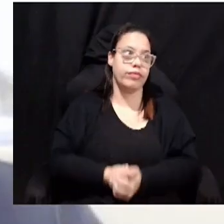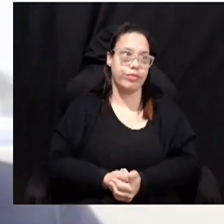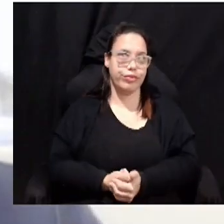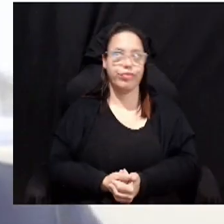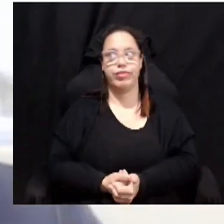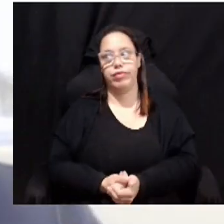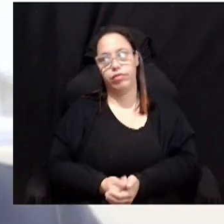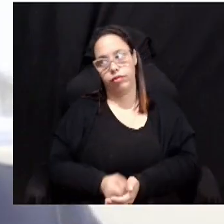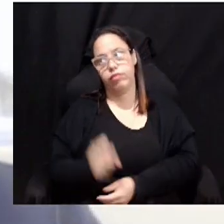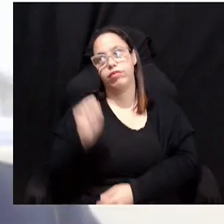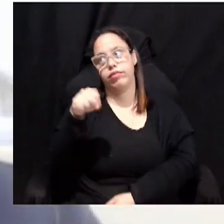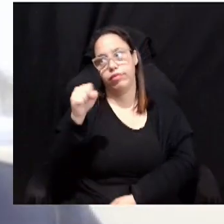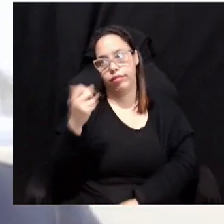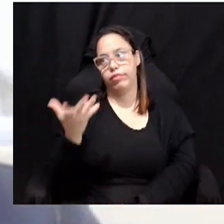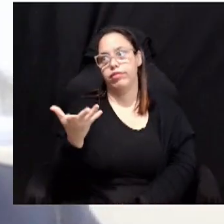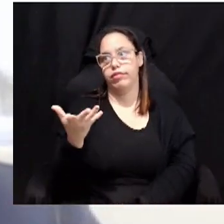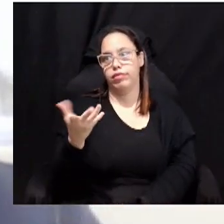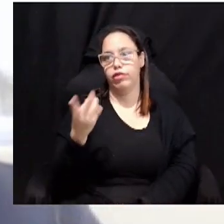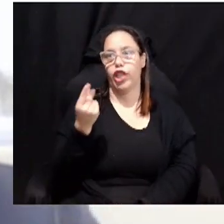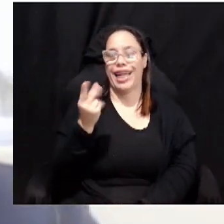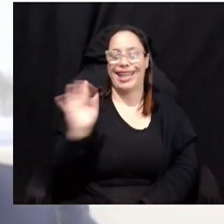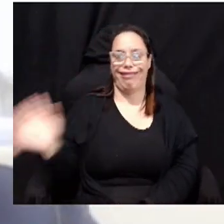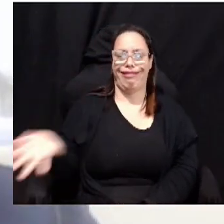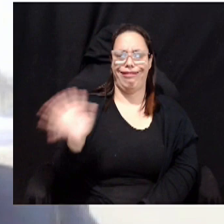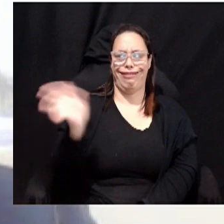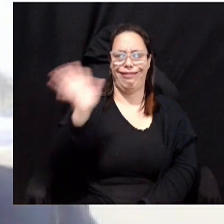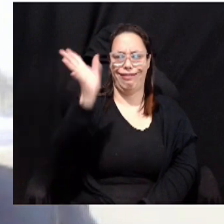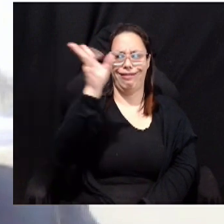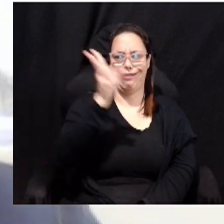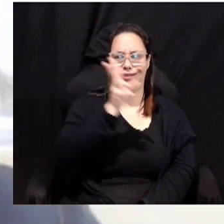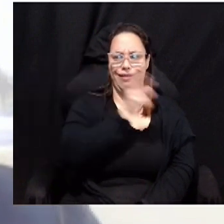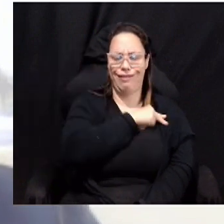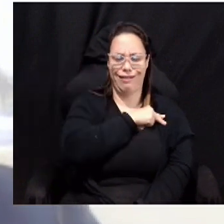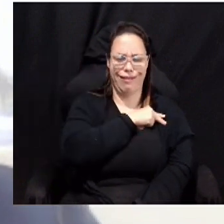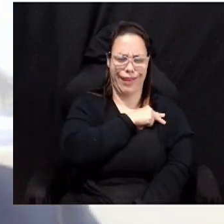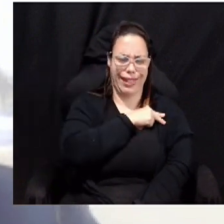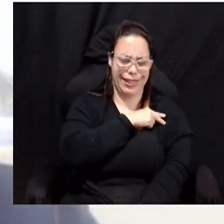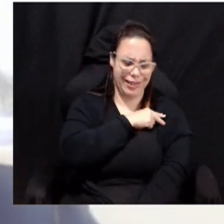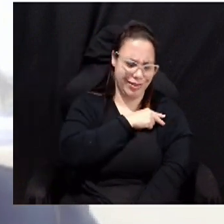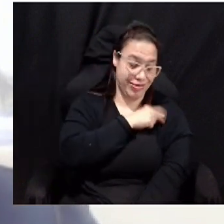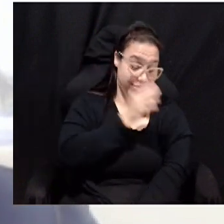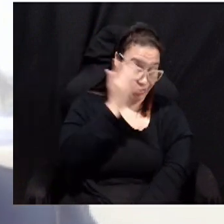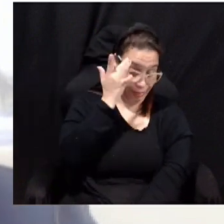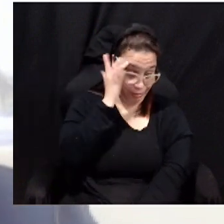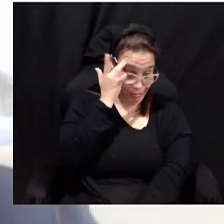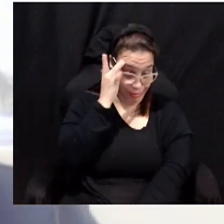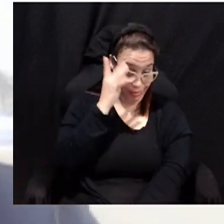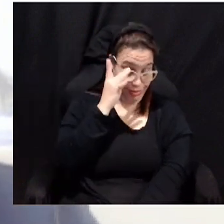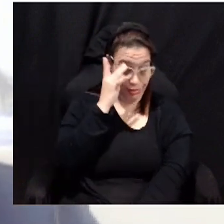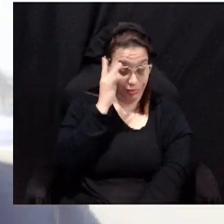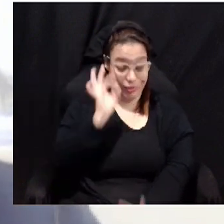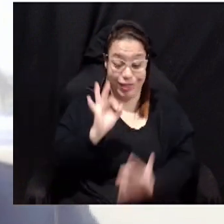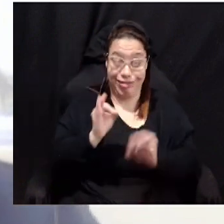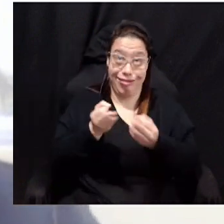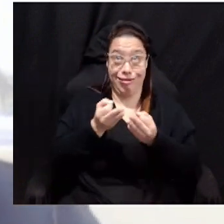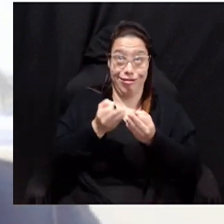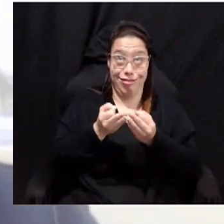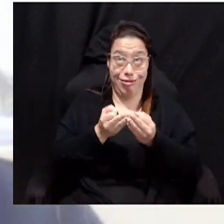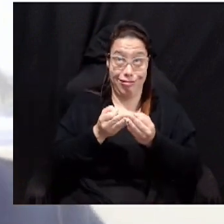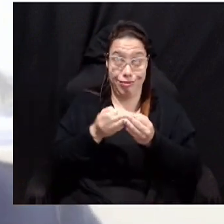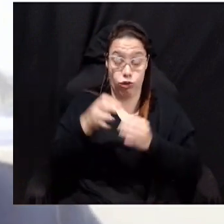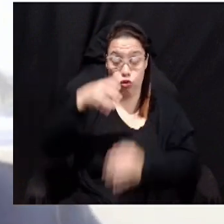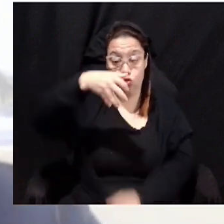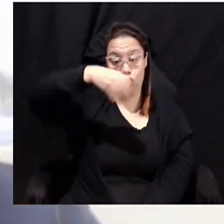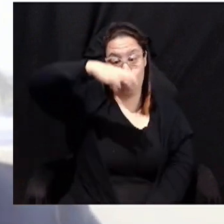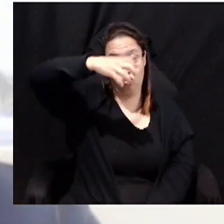a água ela tem um custo muito elevado, né? Muitas pessoas acham que é muito simples esse processo de apenas abrir a torneira e sair